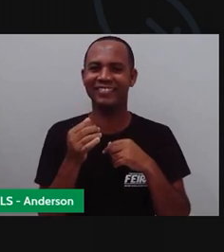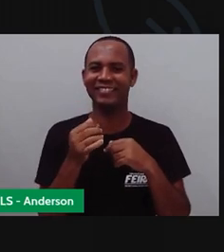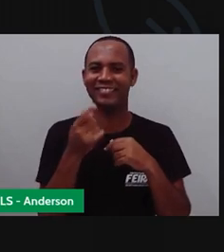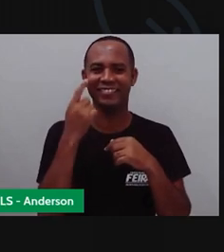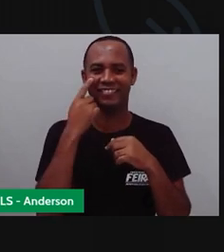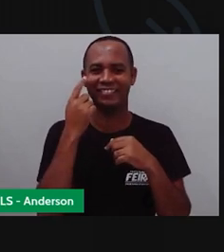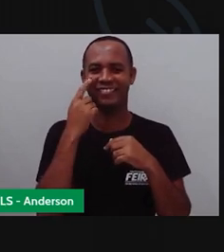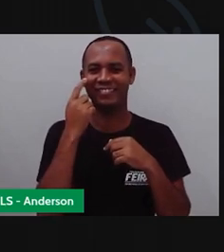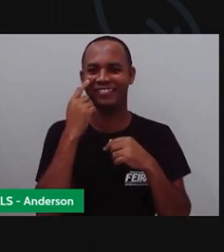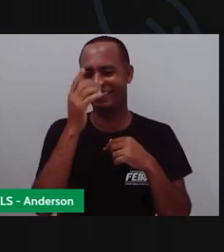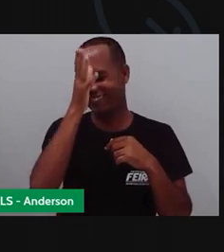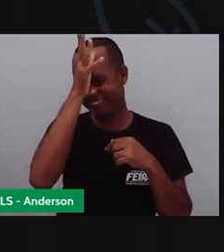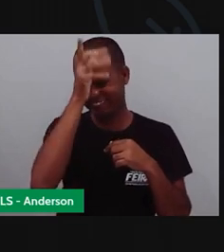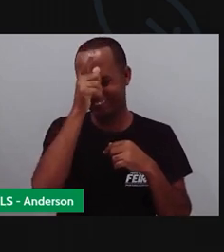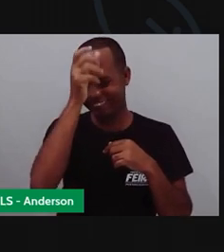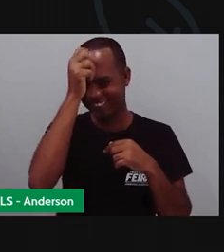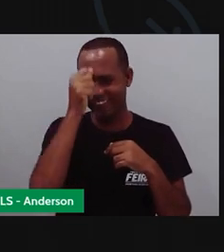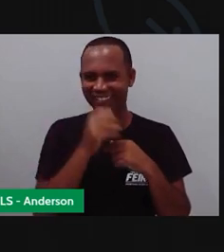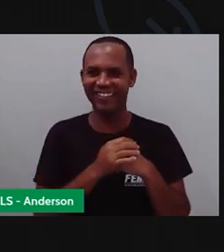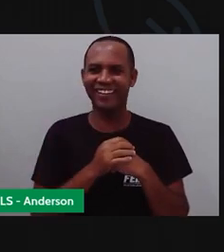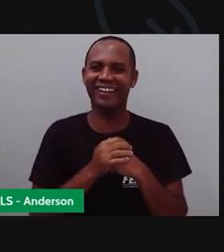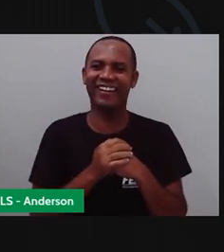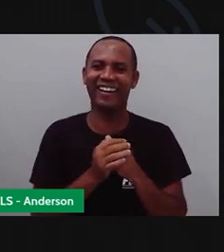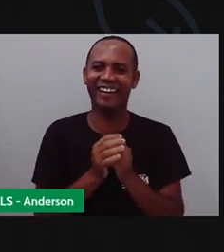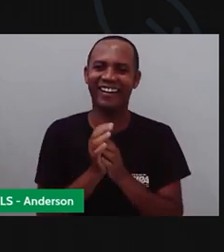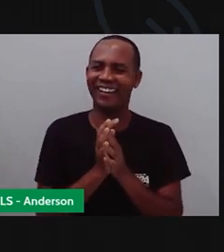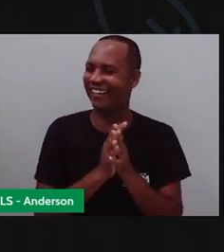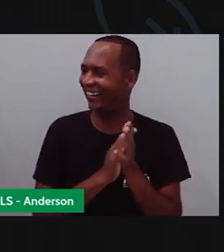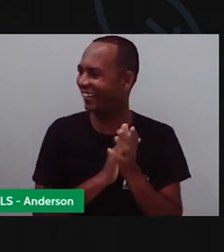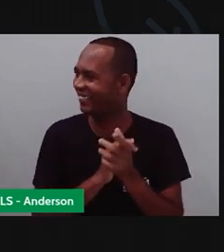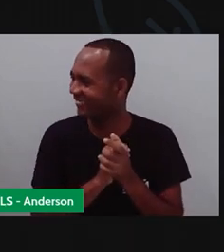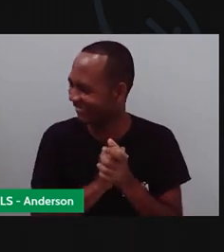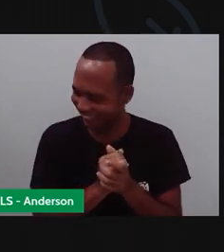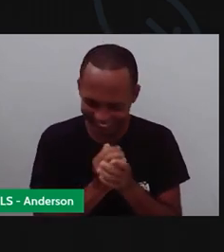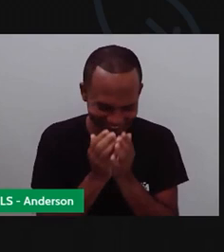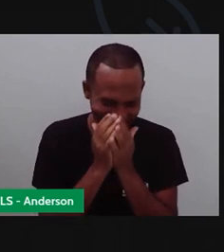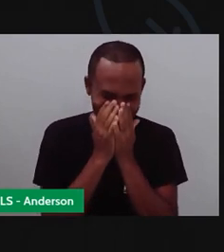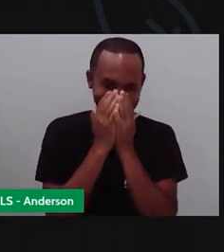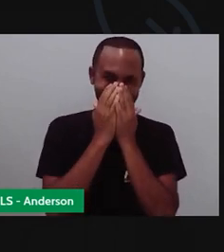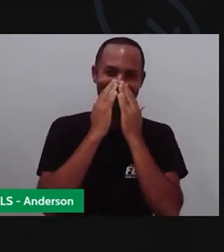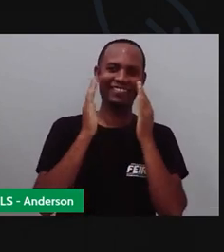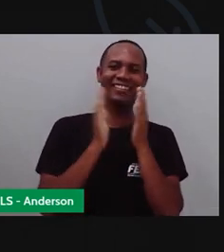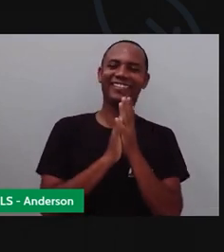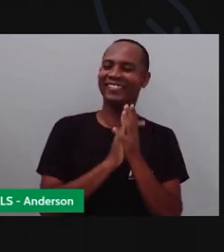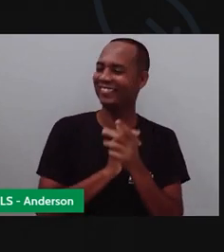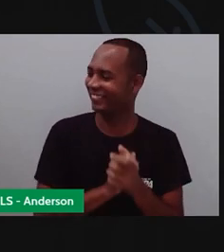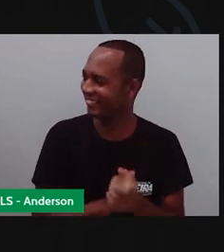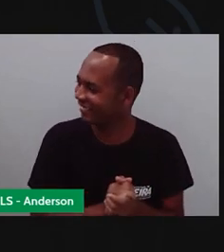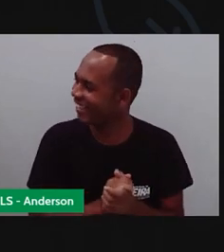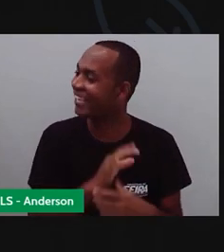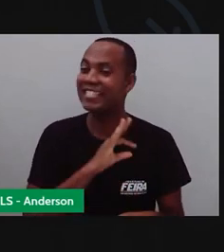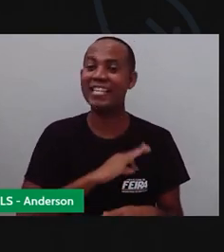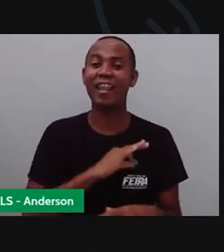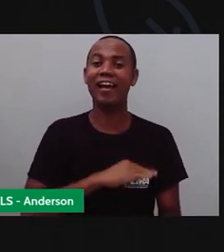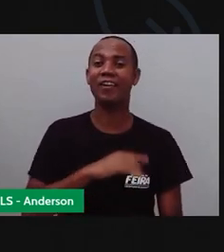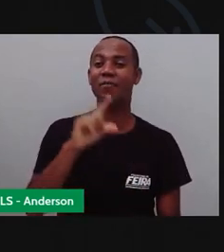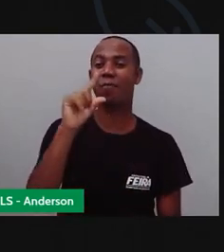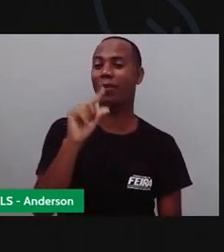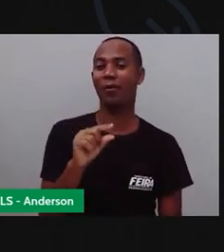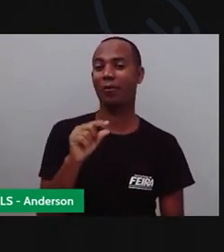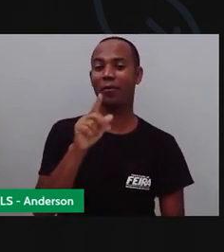pronto É só para exemplificar então aqui tá nosso frango né o salário não tá dando